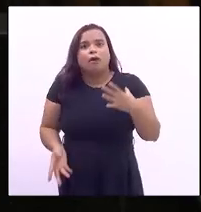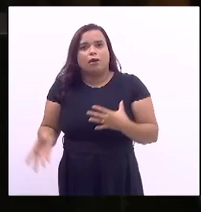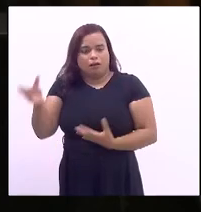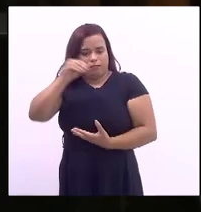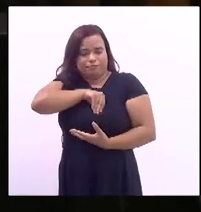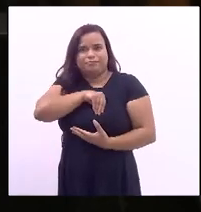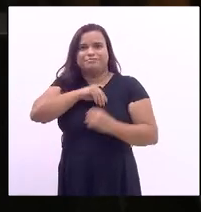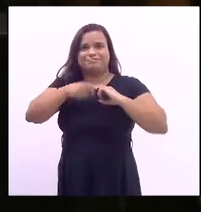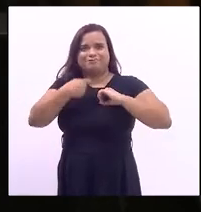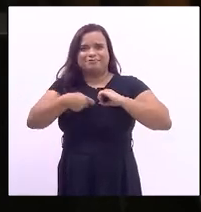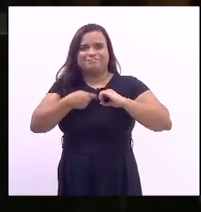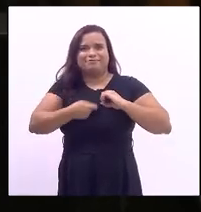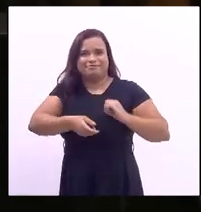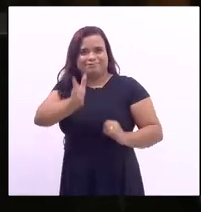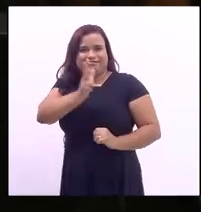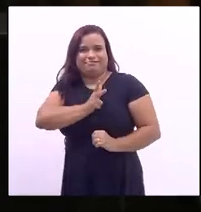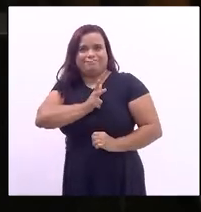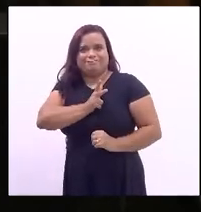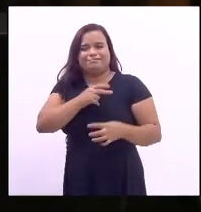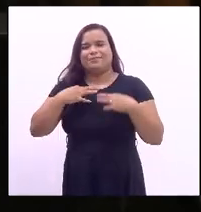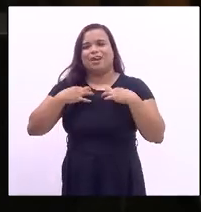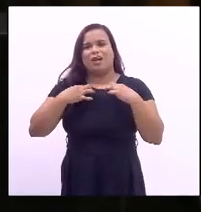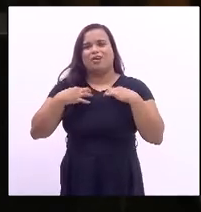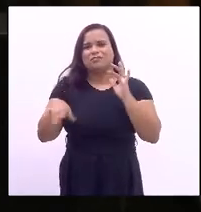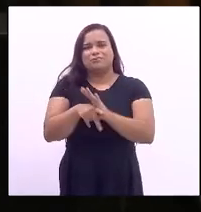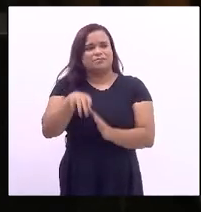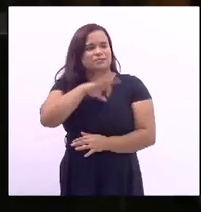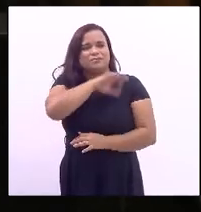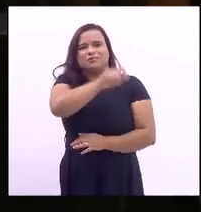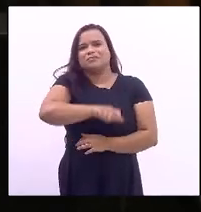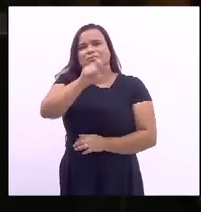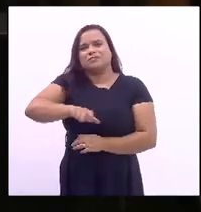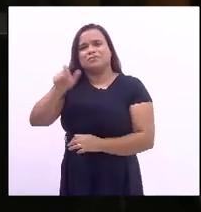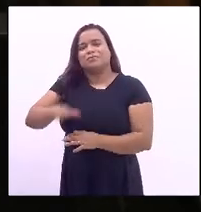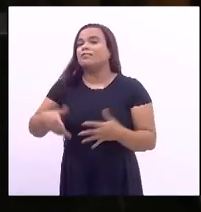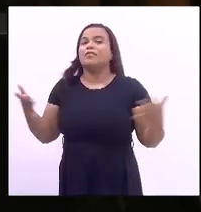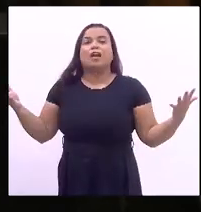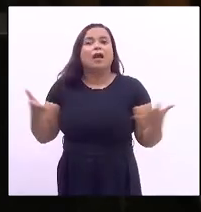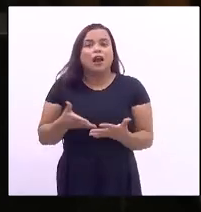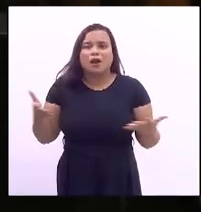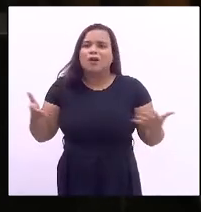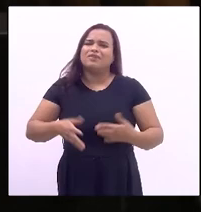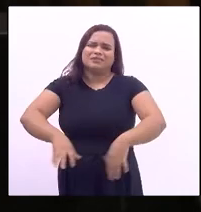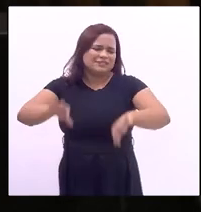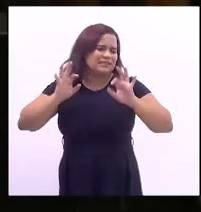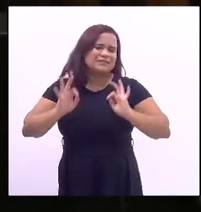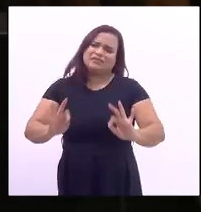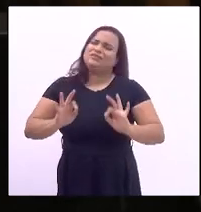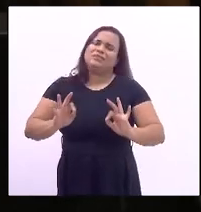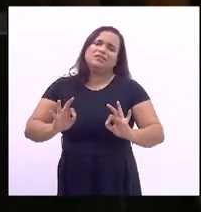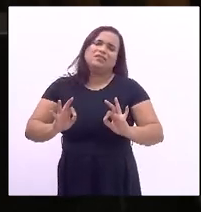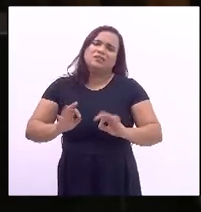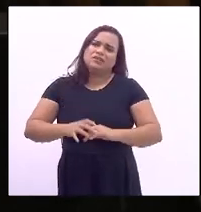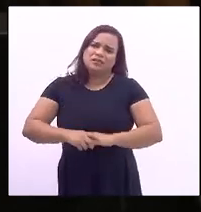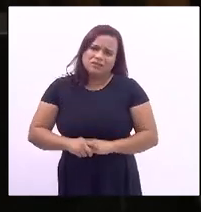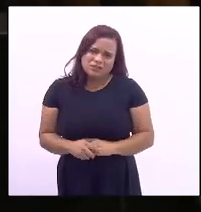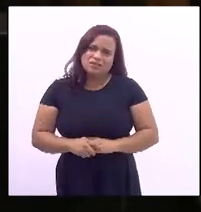das câmeras filmando no fardamento dos policiais que agora um com toda a certeza